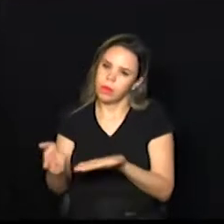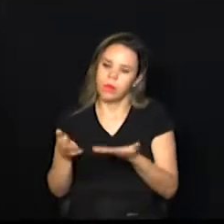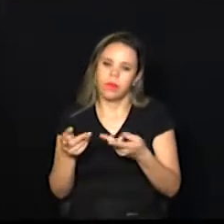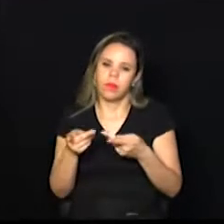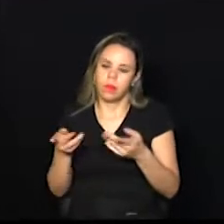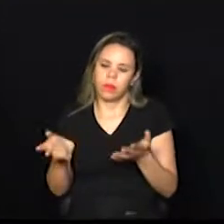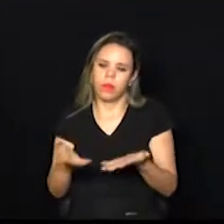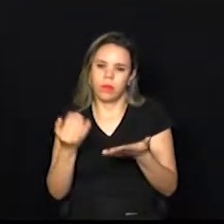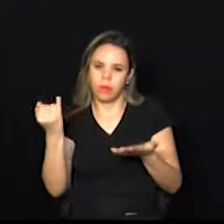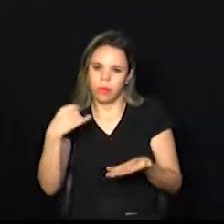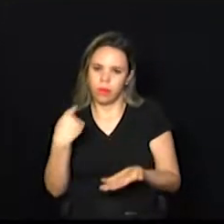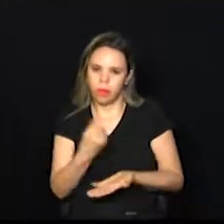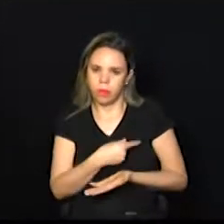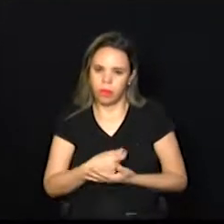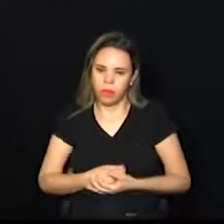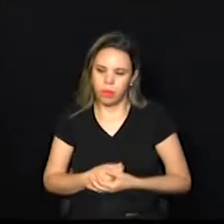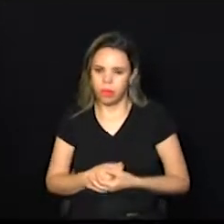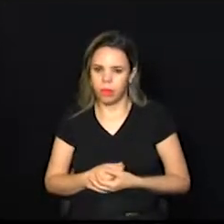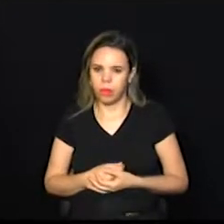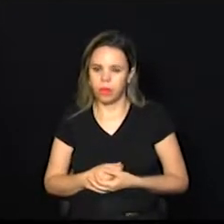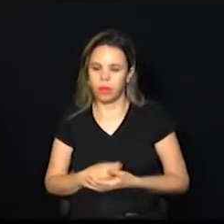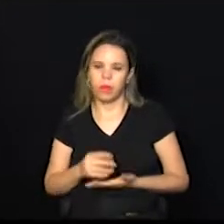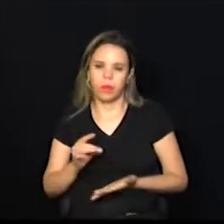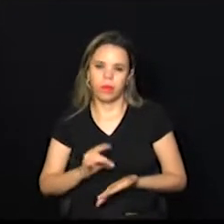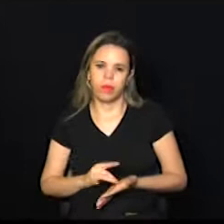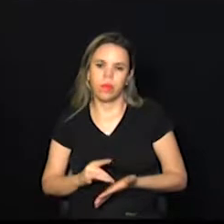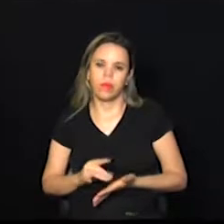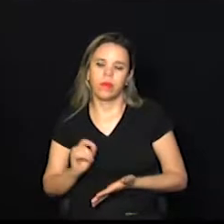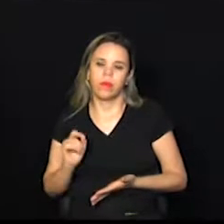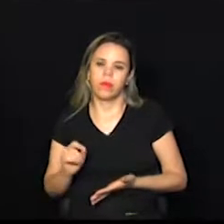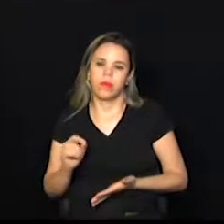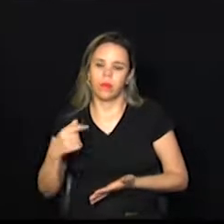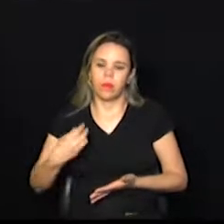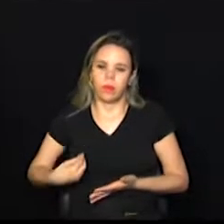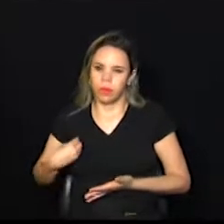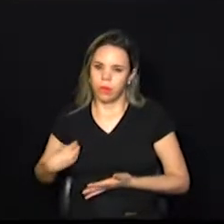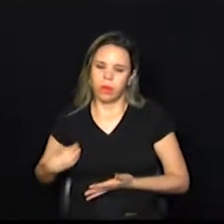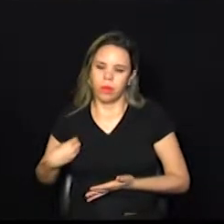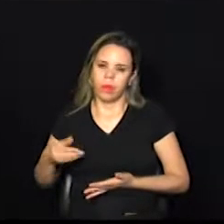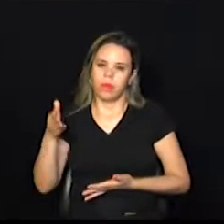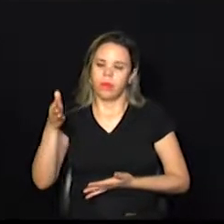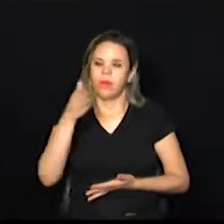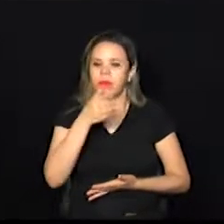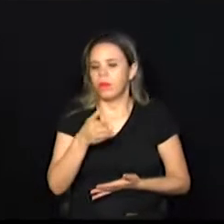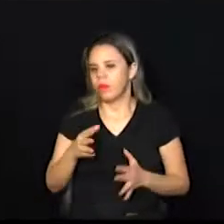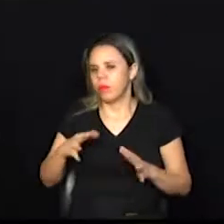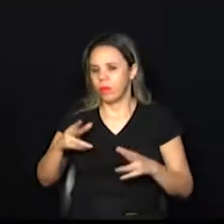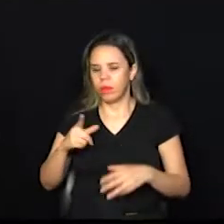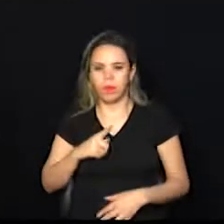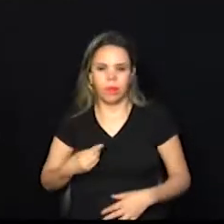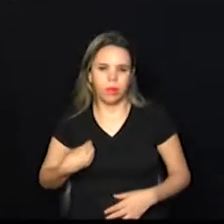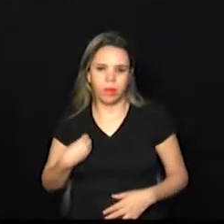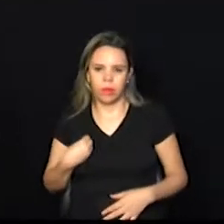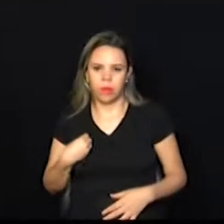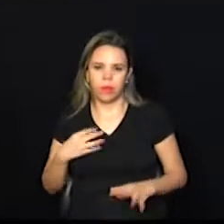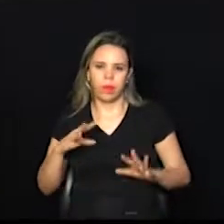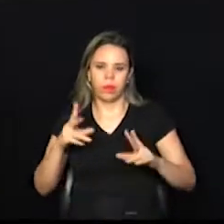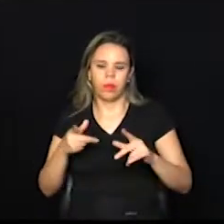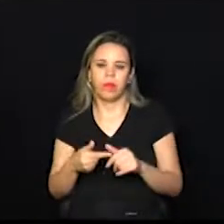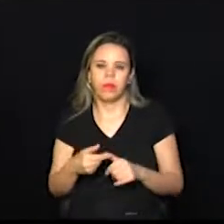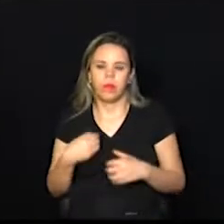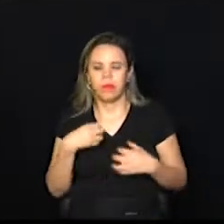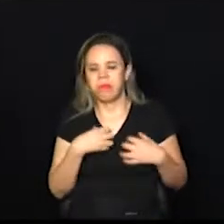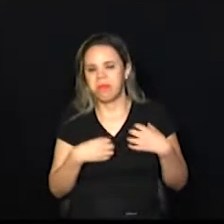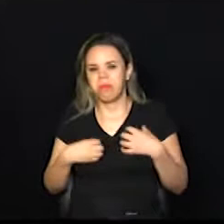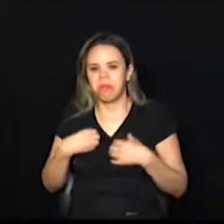importante para nós, porque a gente realmente, eu estive em todos, todas que saíram todas muito